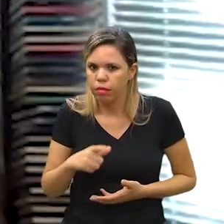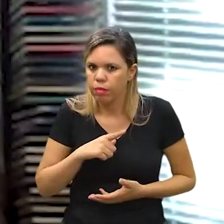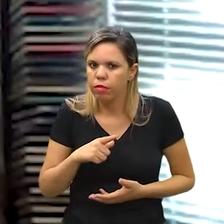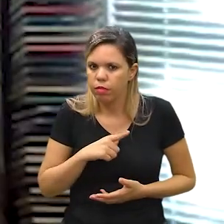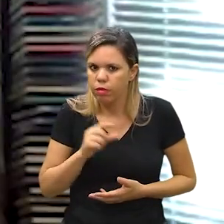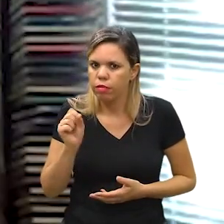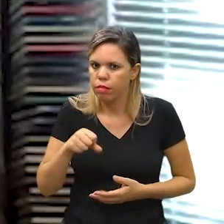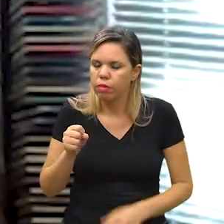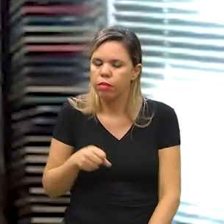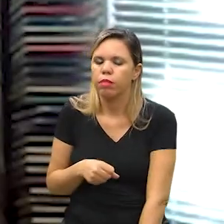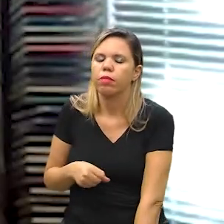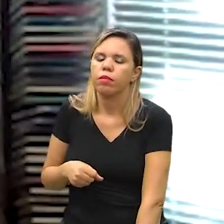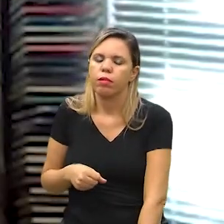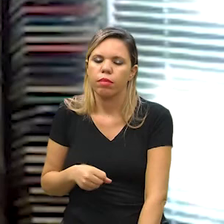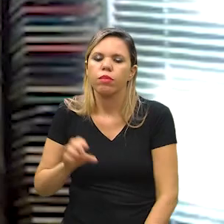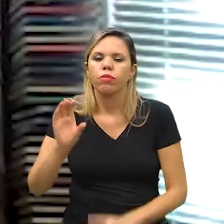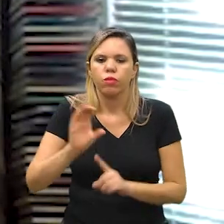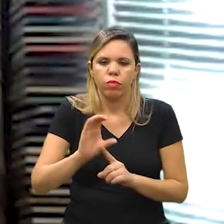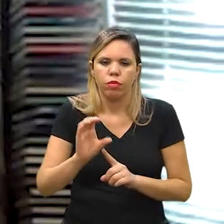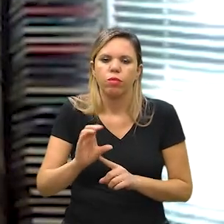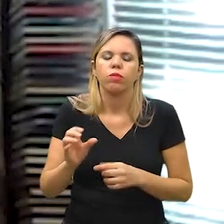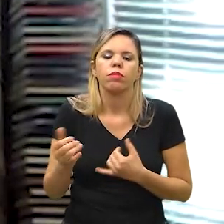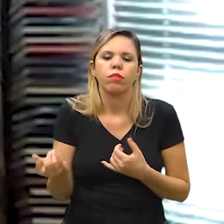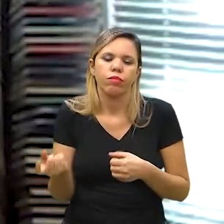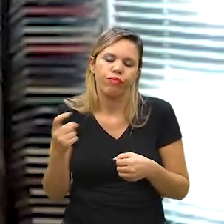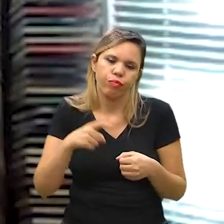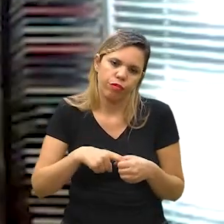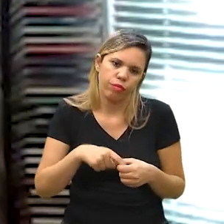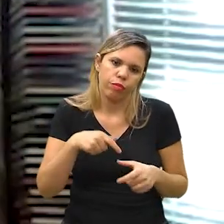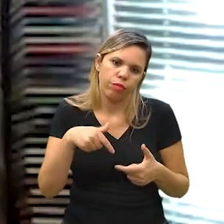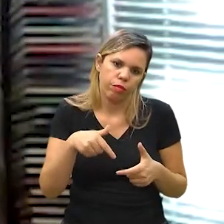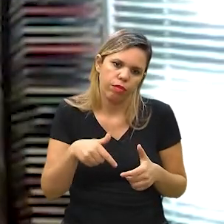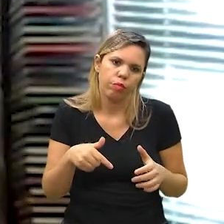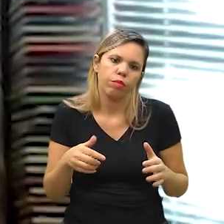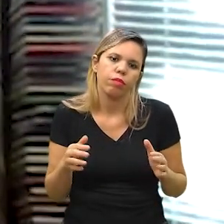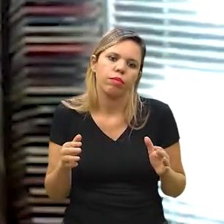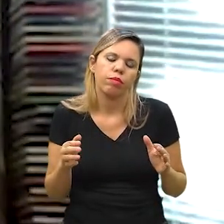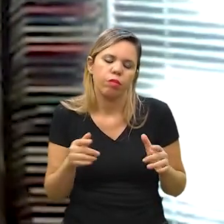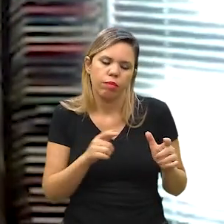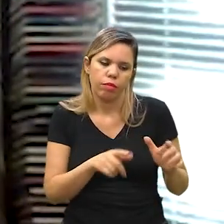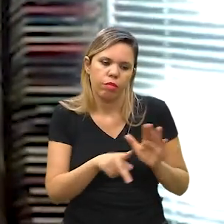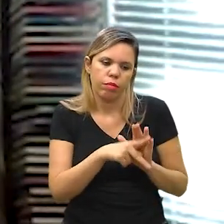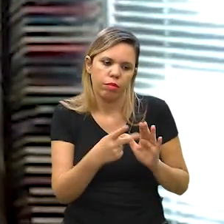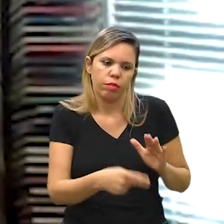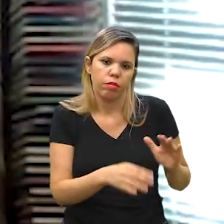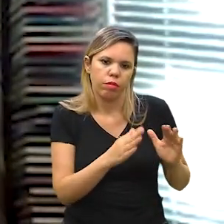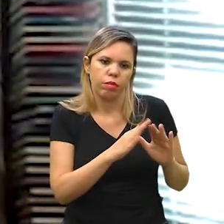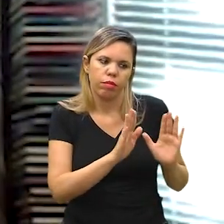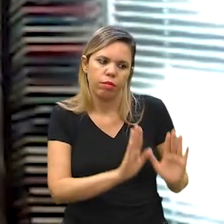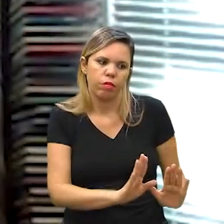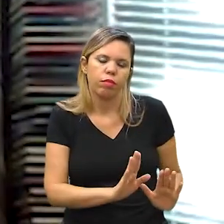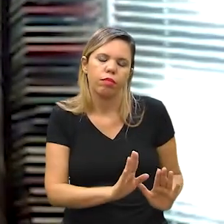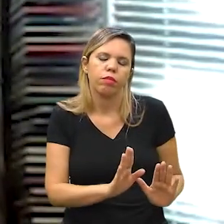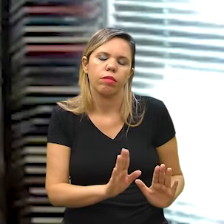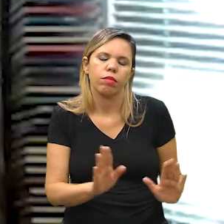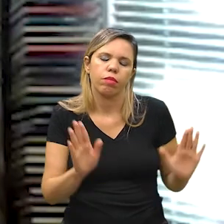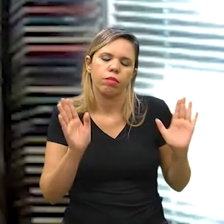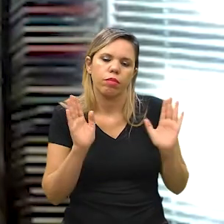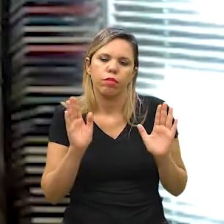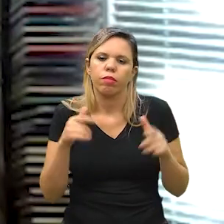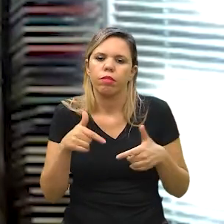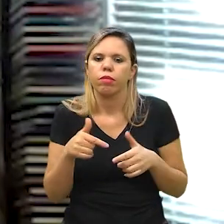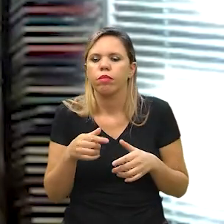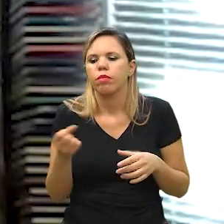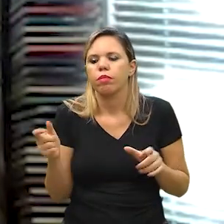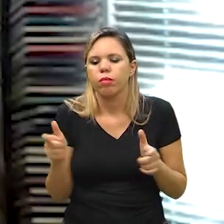temos relatos, sim, de clientes que acabaram voltando para os seus espaços, né, em casa, até em função